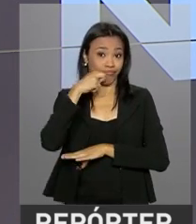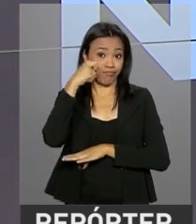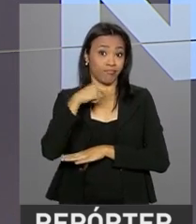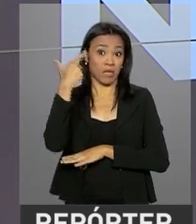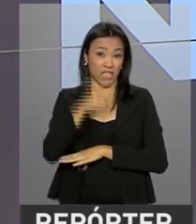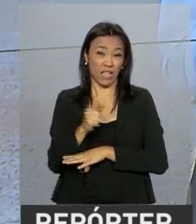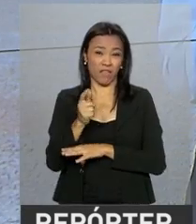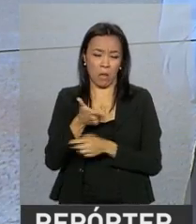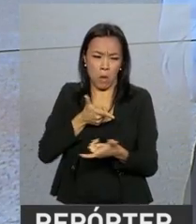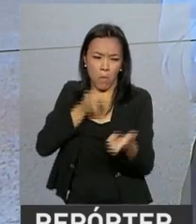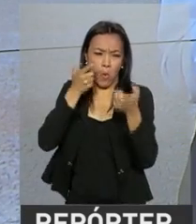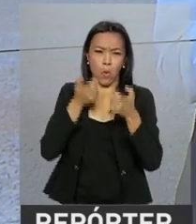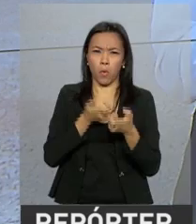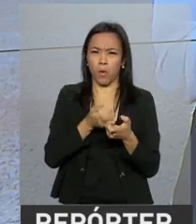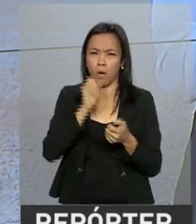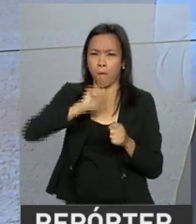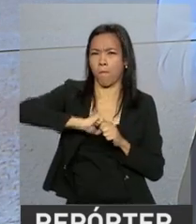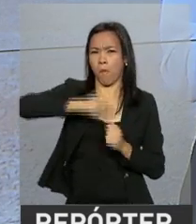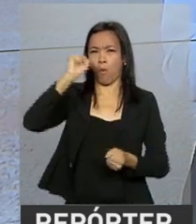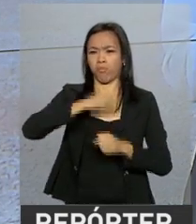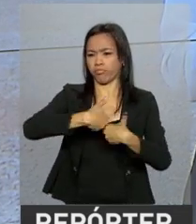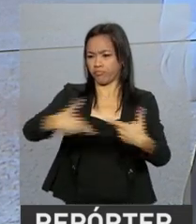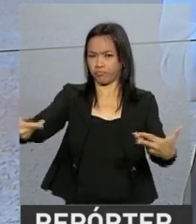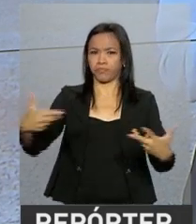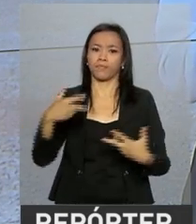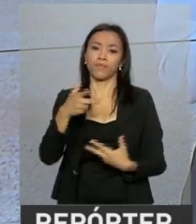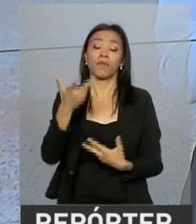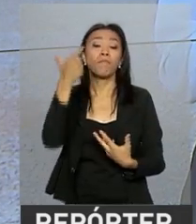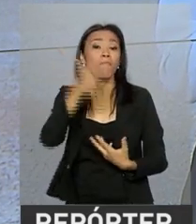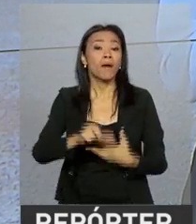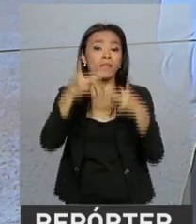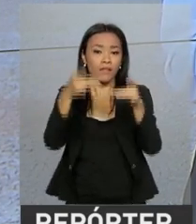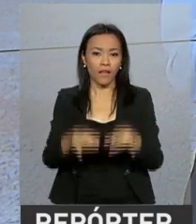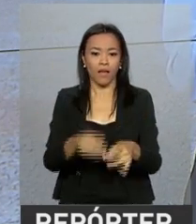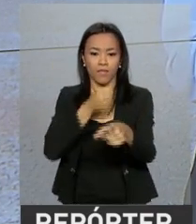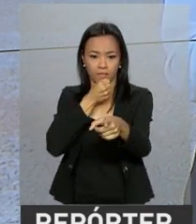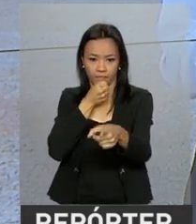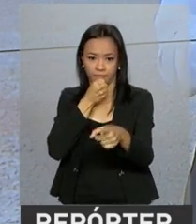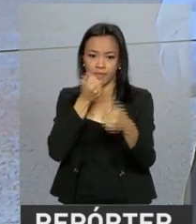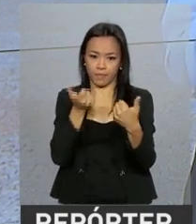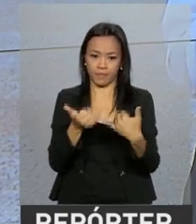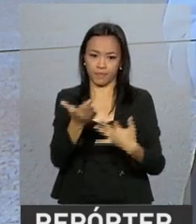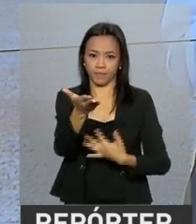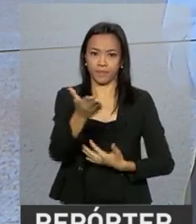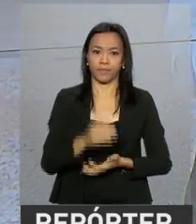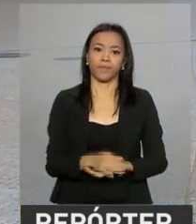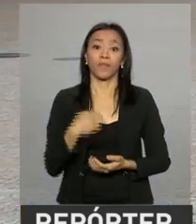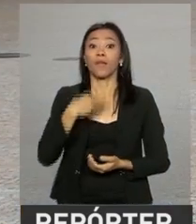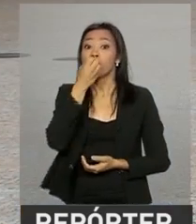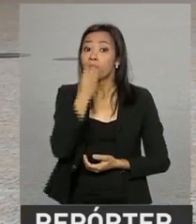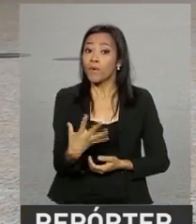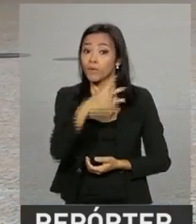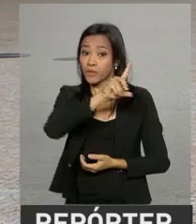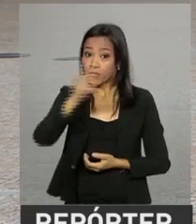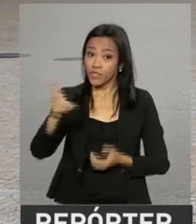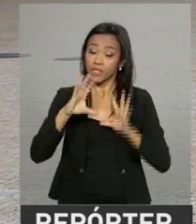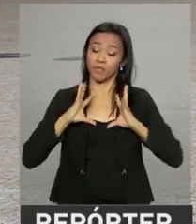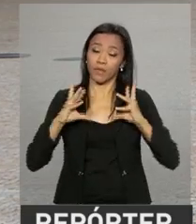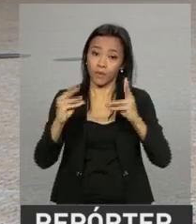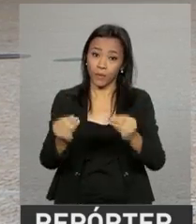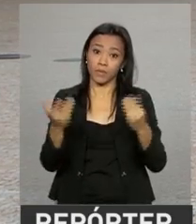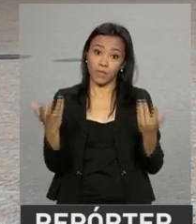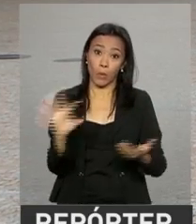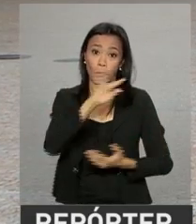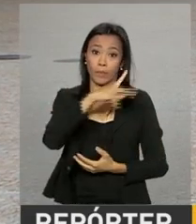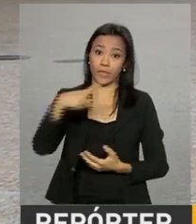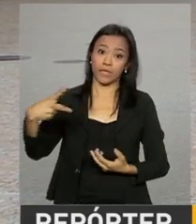Vamos ao Palácio do Planalto saber os detalhes com Paola Deorte. Oi, Paola, bom dia para você. Oi, Renata, bom dia para você, bom dia a todos. O